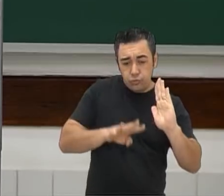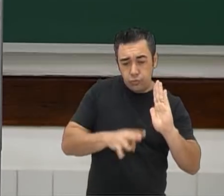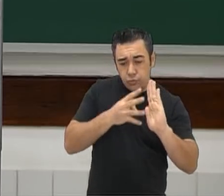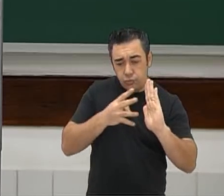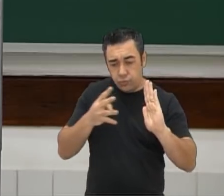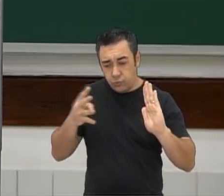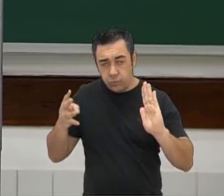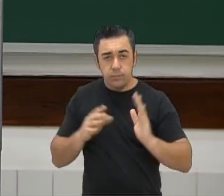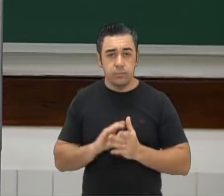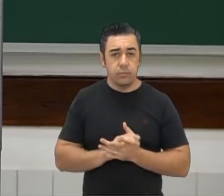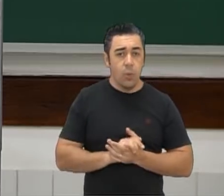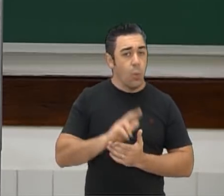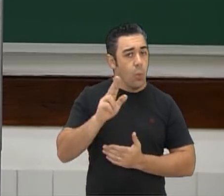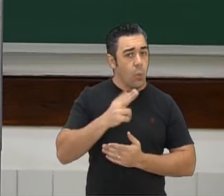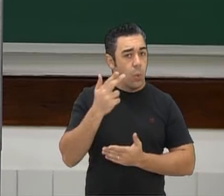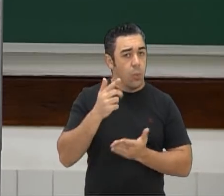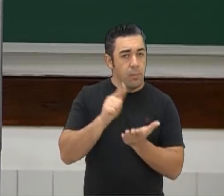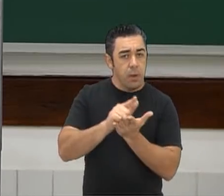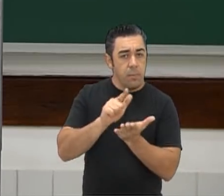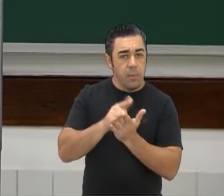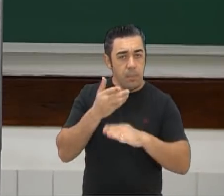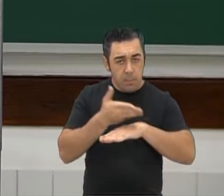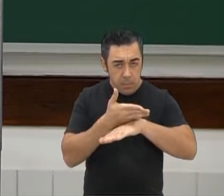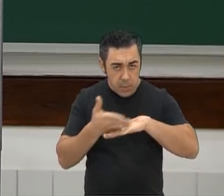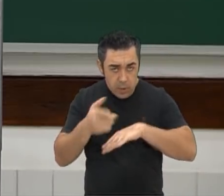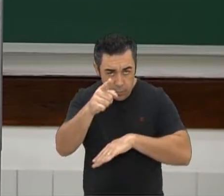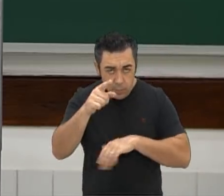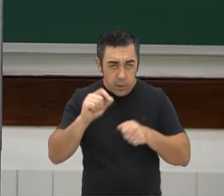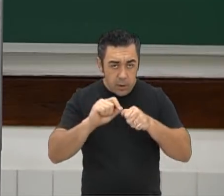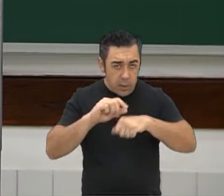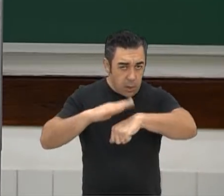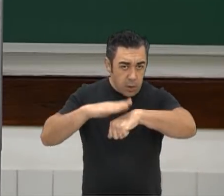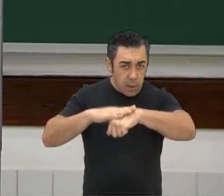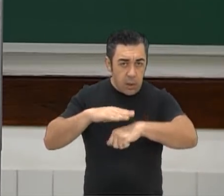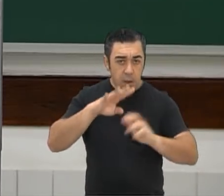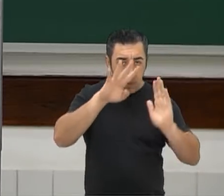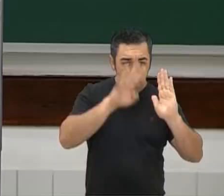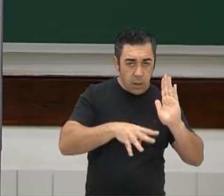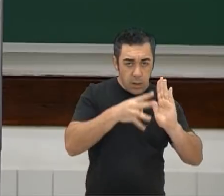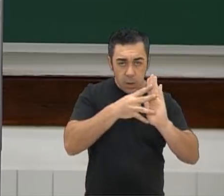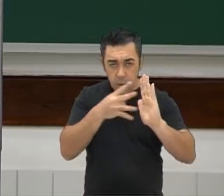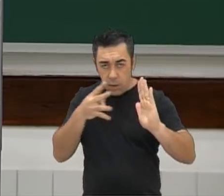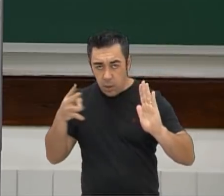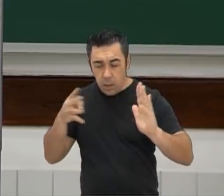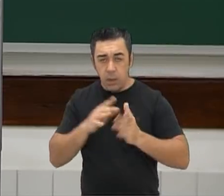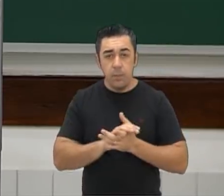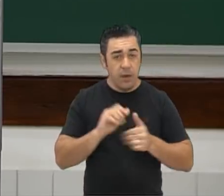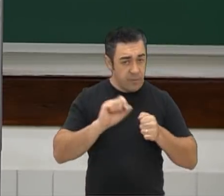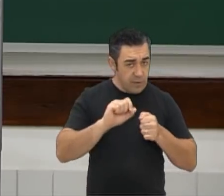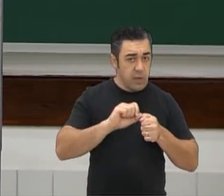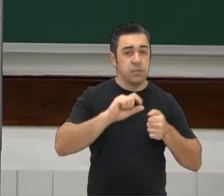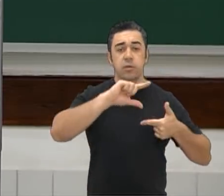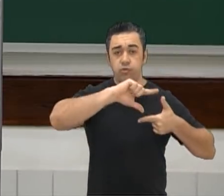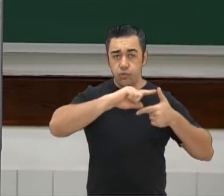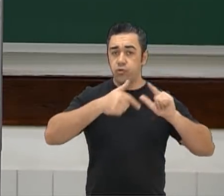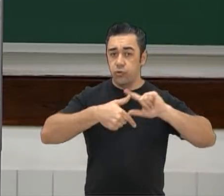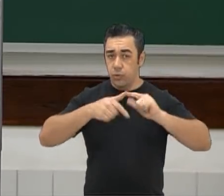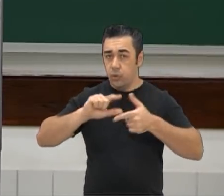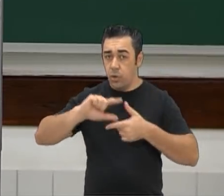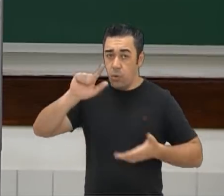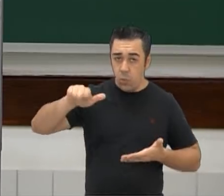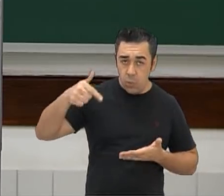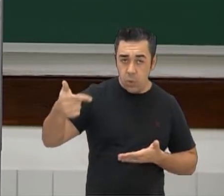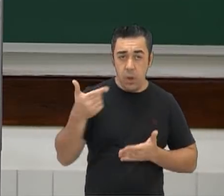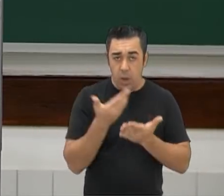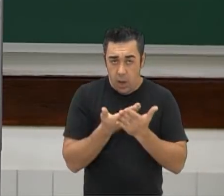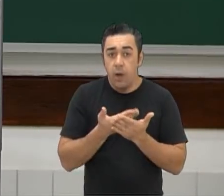você possa fazer o quadriculado para desenhar as figuras geométricas. Caso não tenha em mãos, providencie aí para as próximas